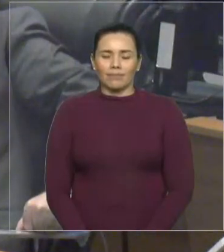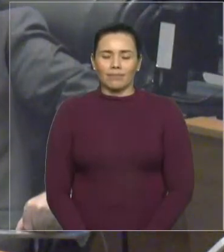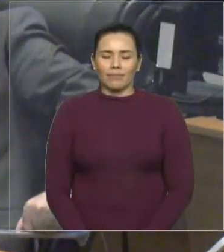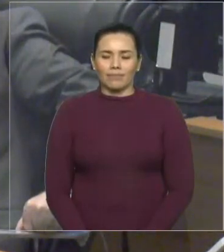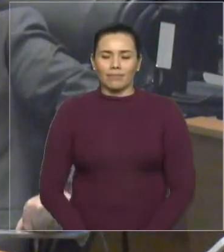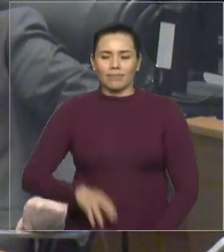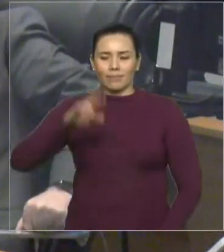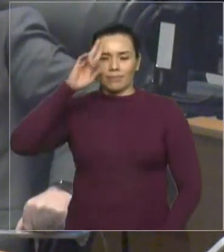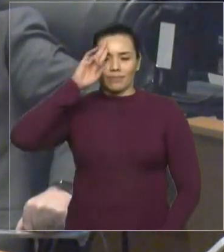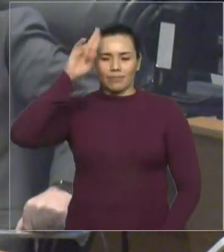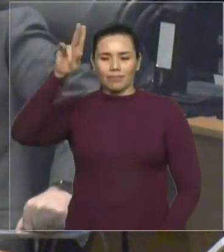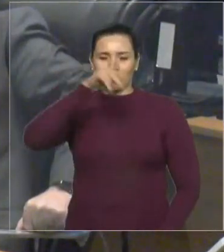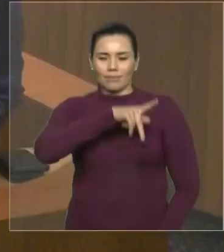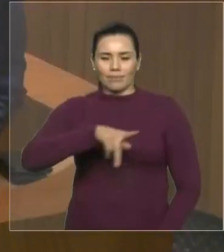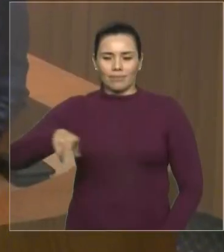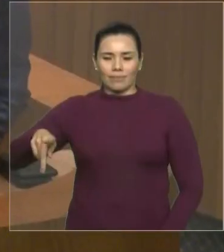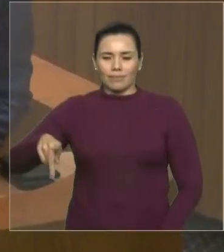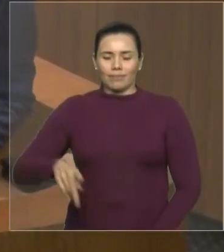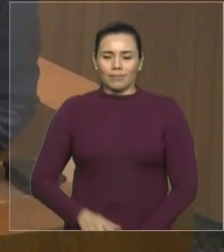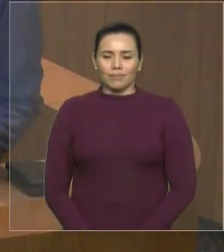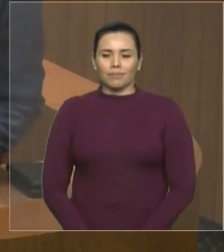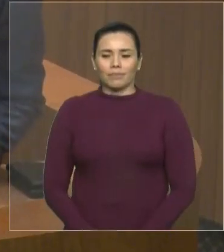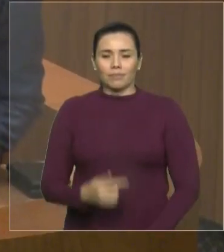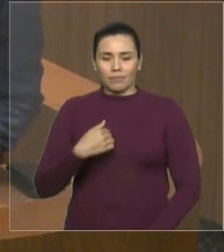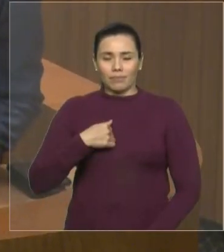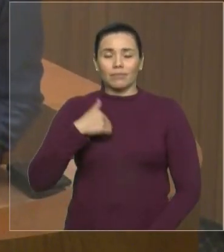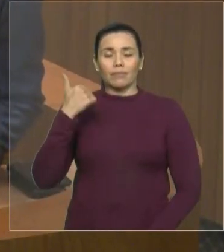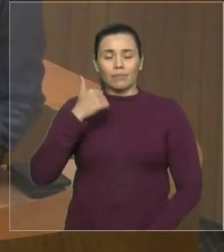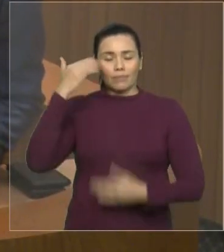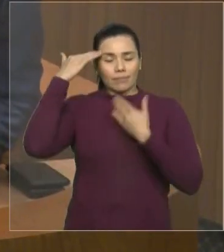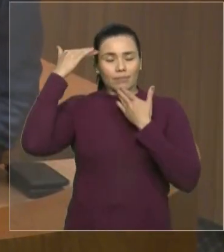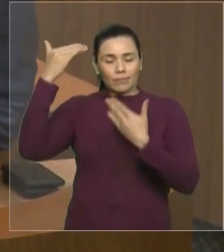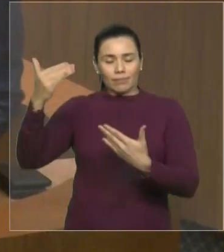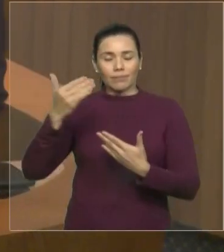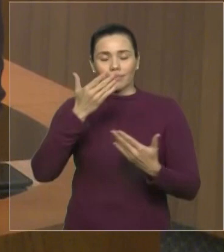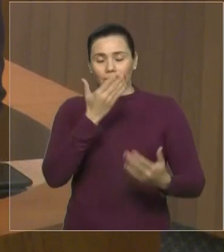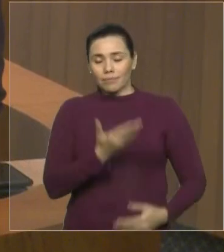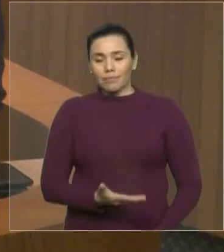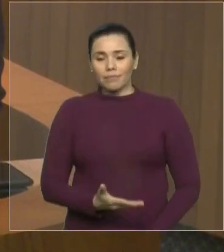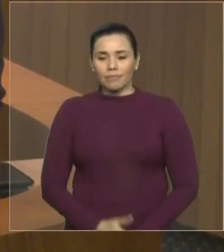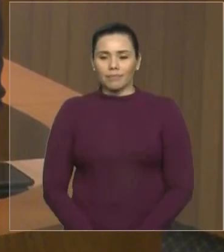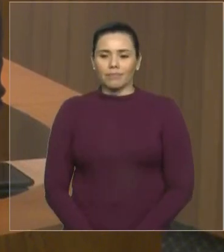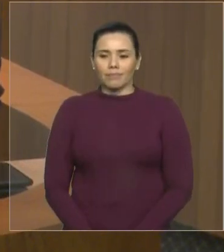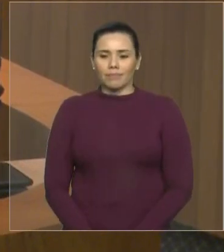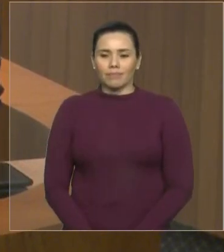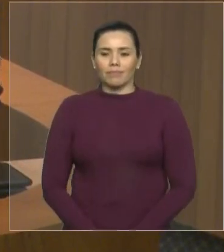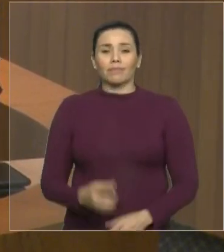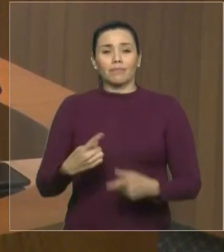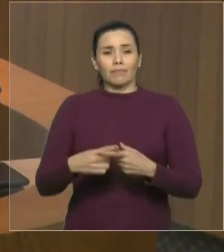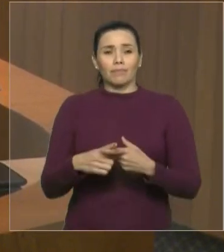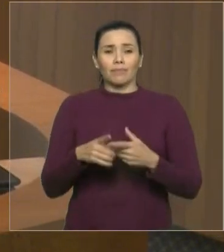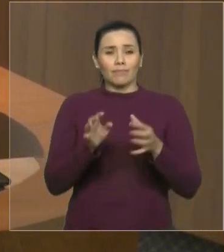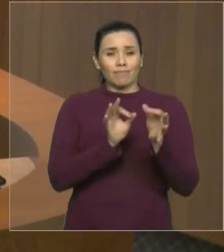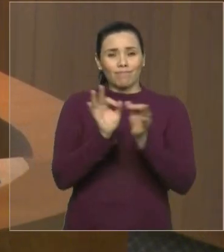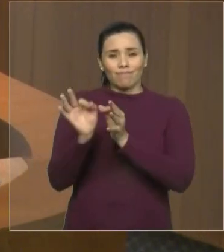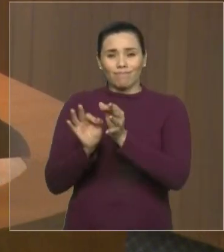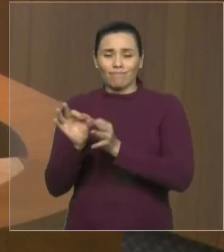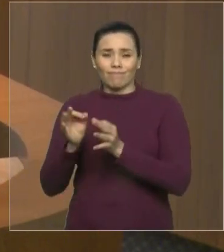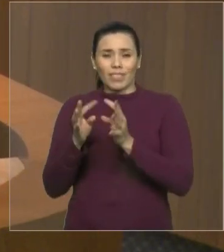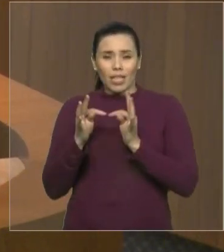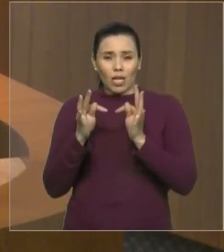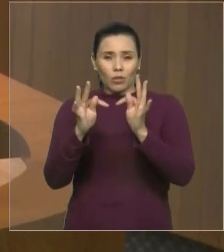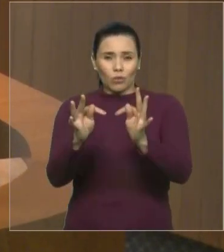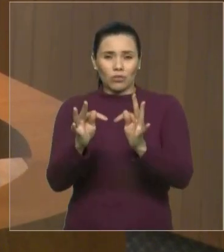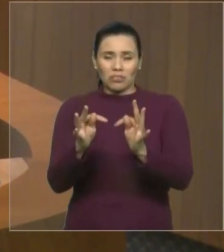Senhor presidente, primeiro agradecer publicamente a Vossa Excelência pela modernização dos equipamentos desta casa. Nós